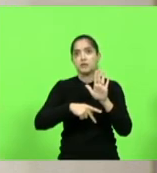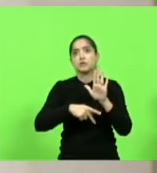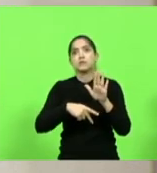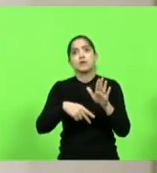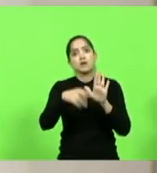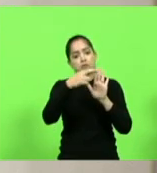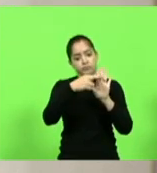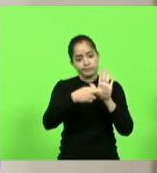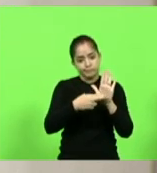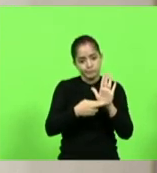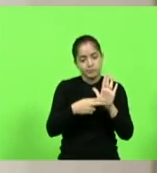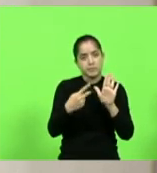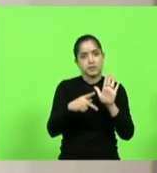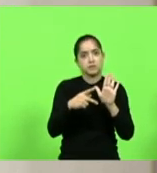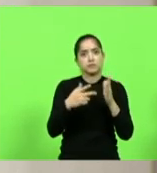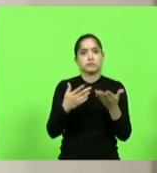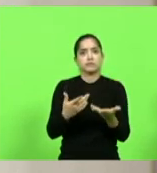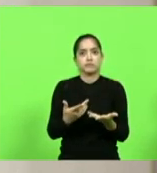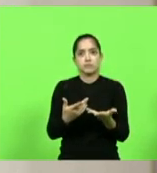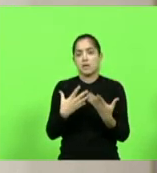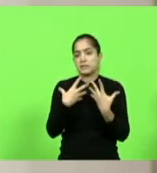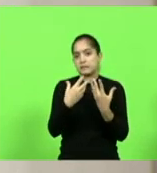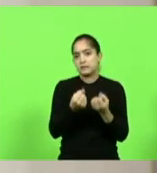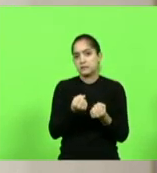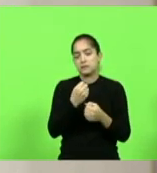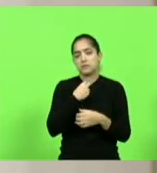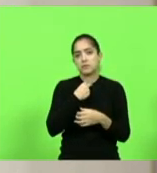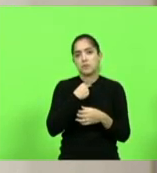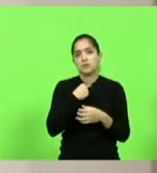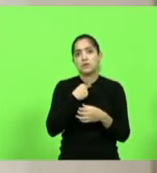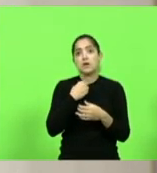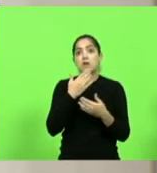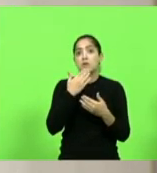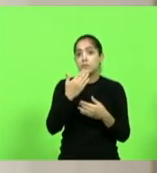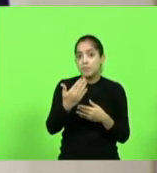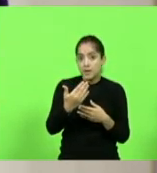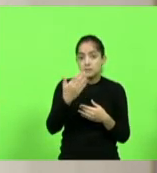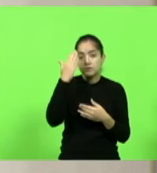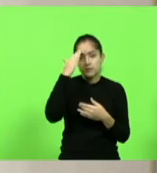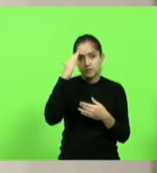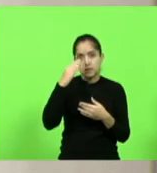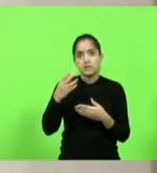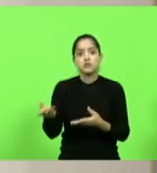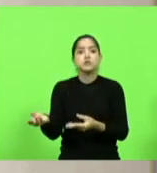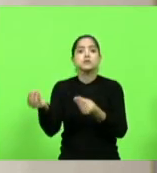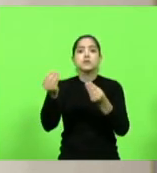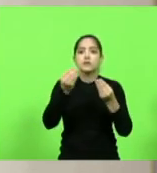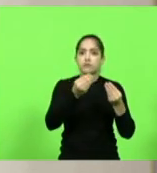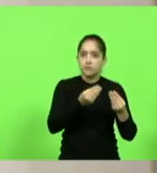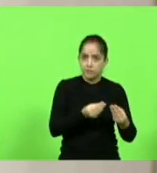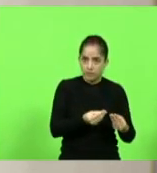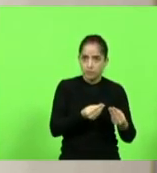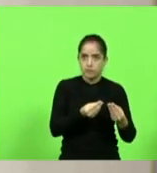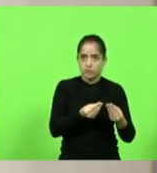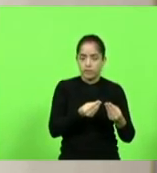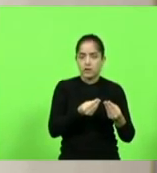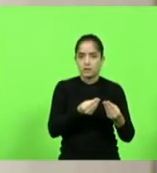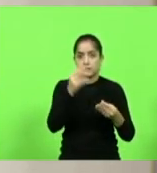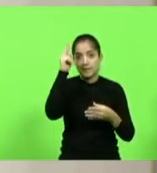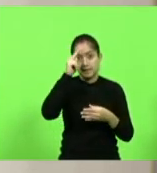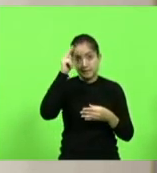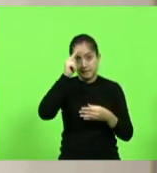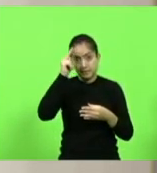do braço. Isso eu não posso aceitar e eu peço a compreensão do deputado para que devolva o quanto antes. E eu irei